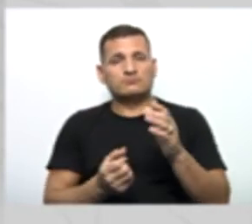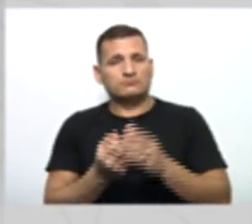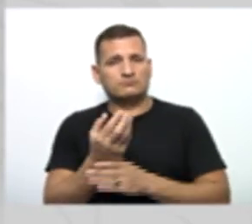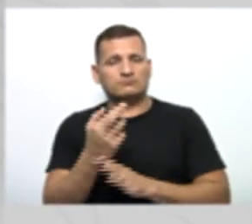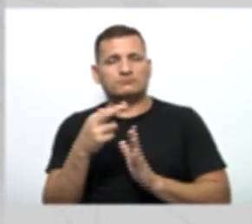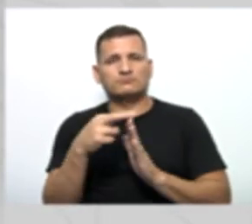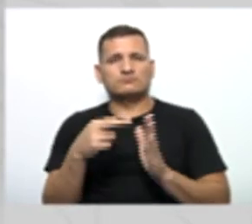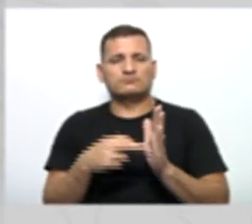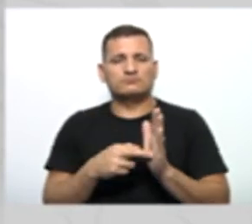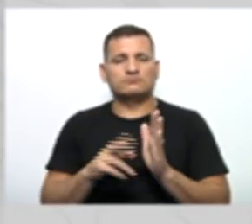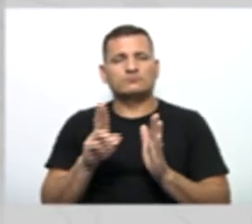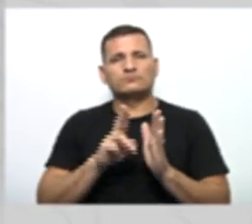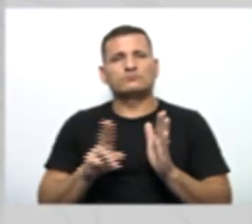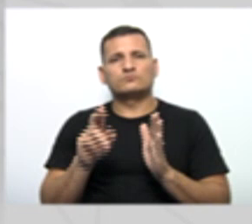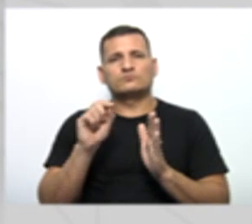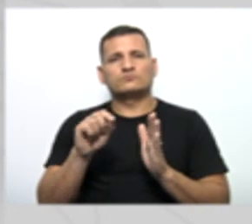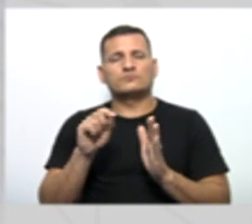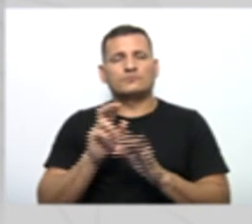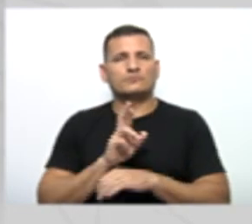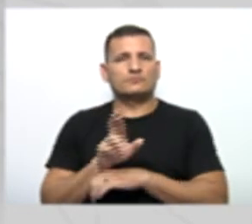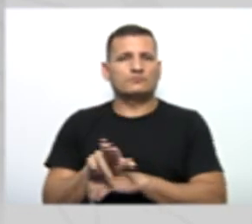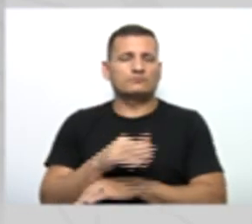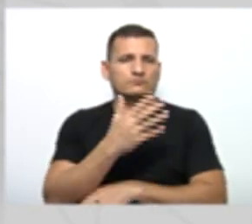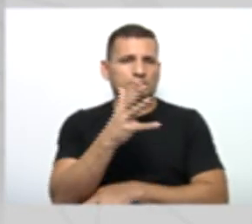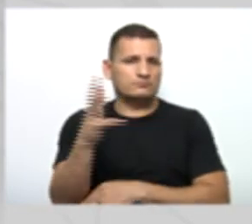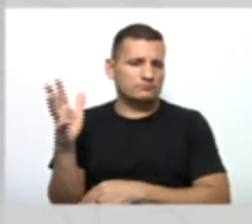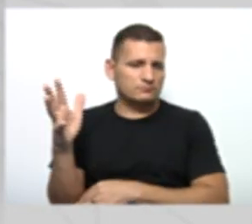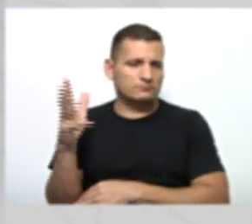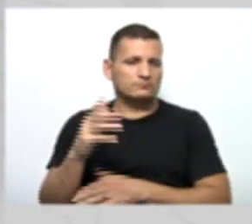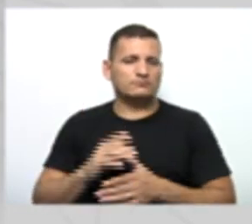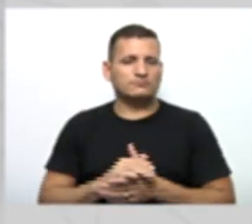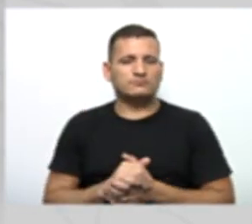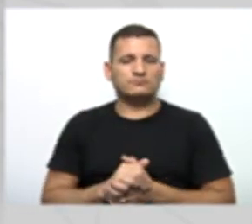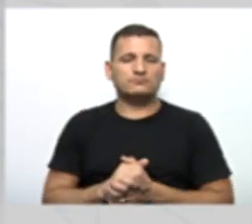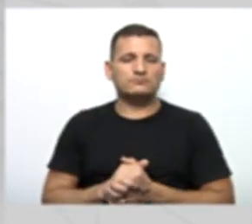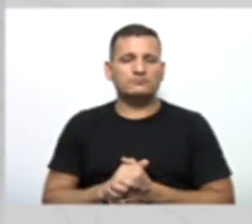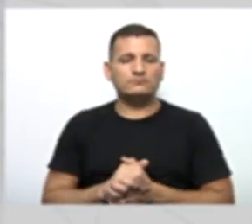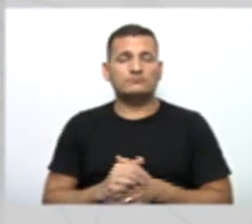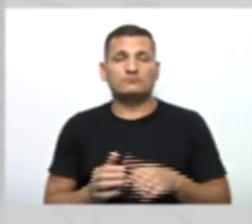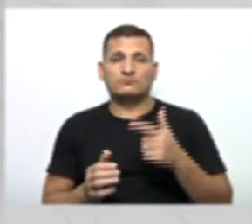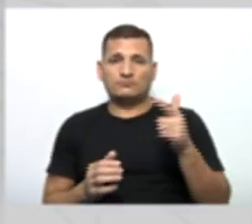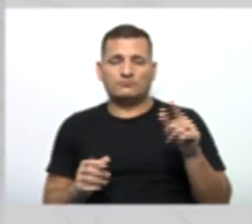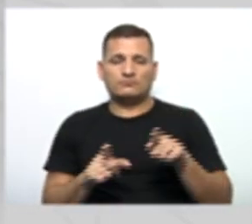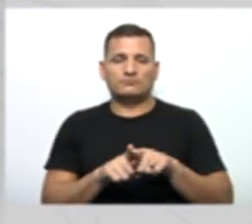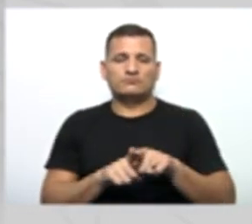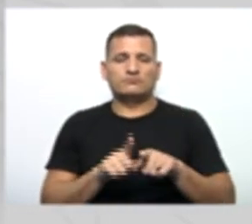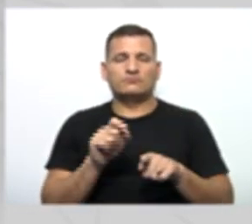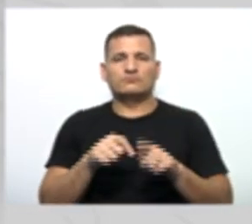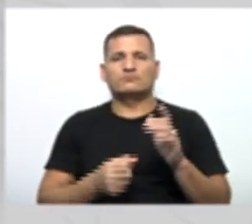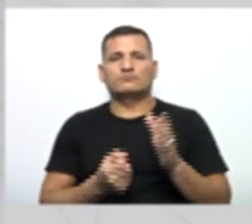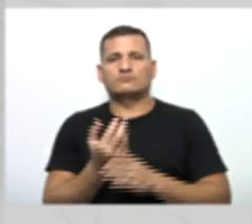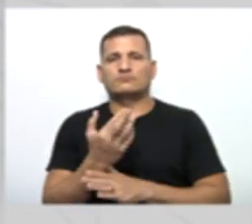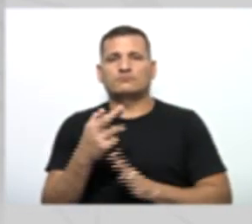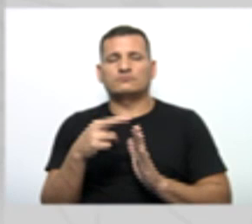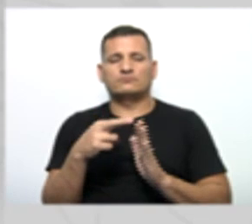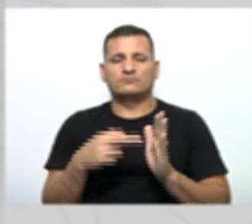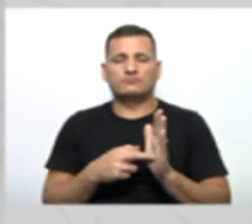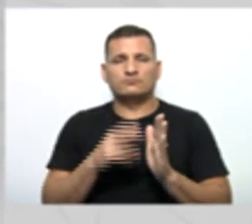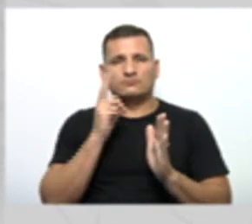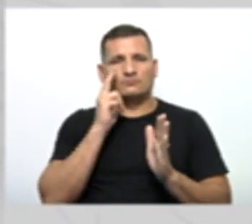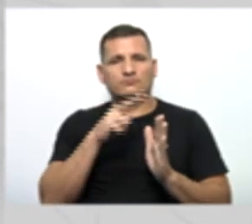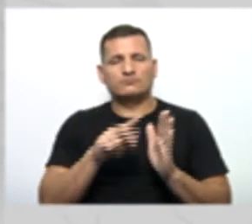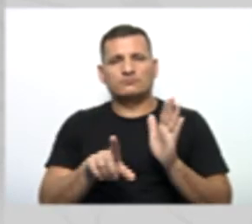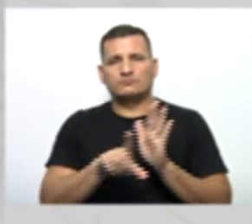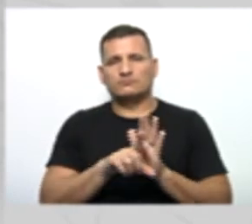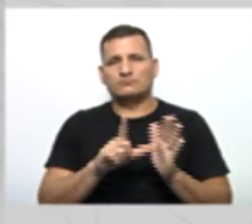uso sustentável dos recursos ambientais. Outra ação é a criação de normas. Nós vemos as leis que